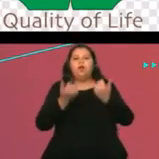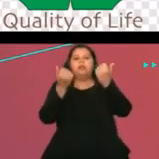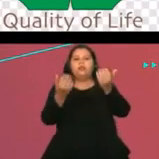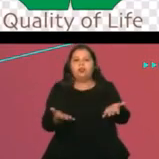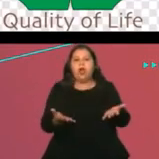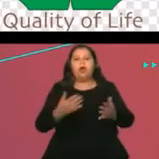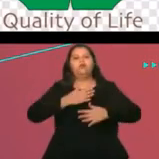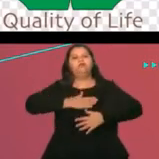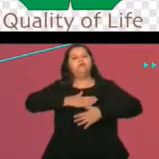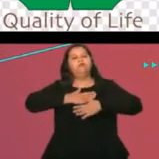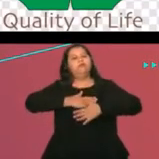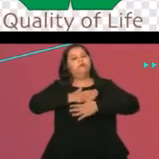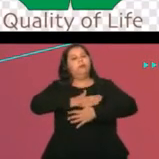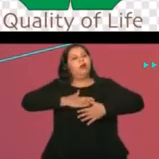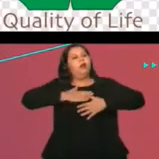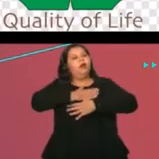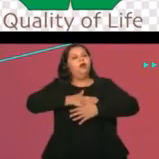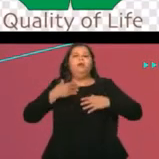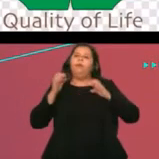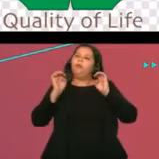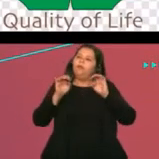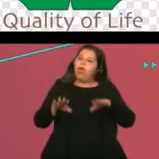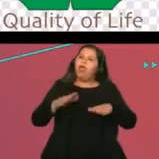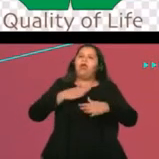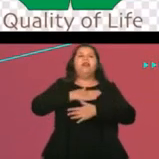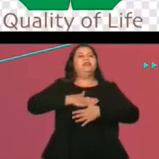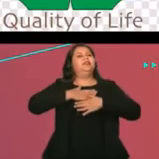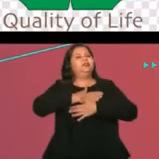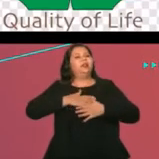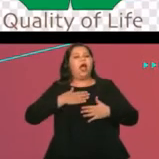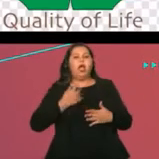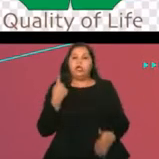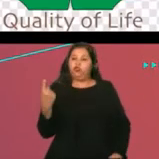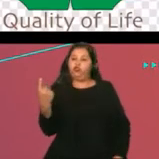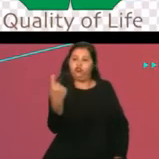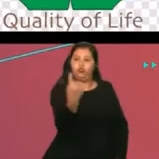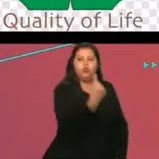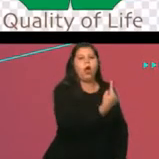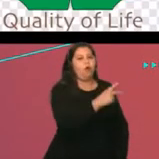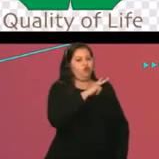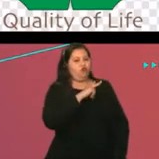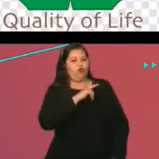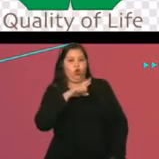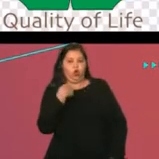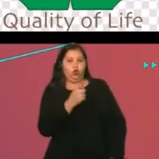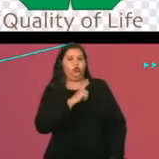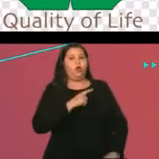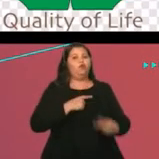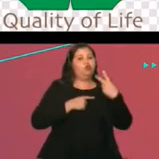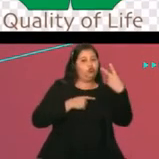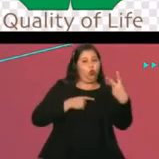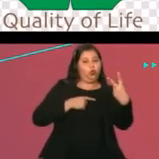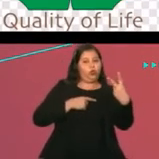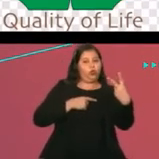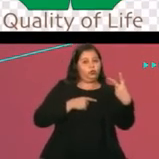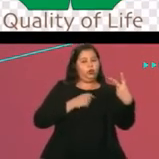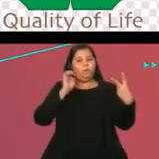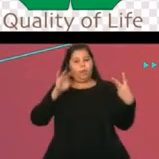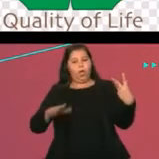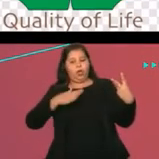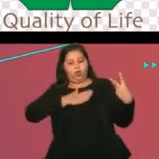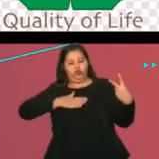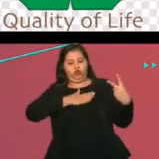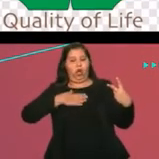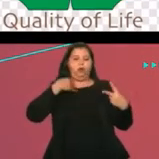qualidade de vida ou bem-estar o bem-estar individual não falei para você Nós temos duas formas de bem-estar o dente tá físico